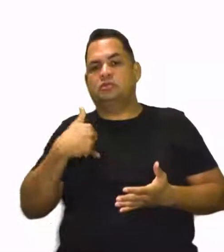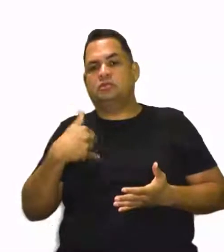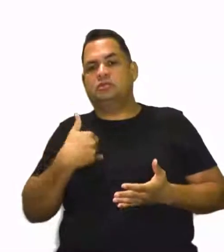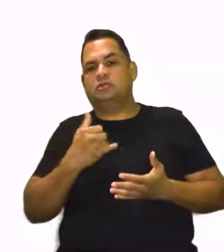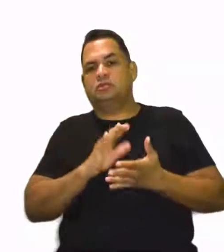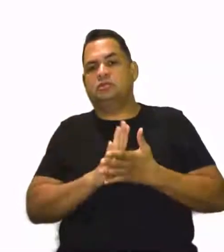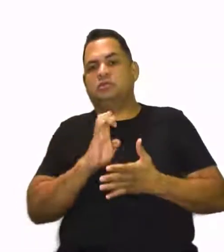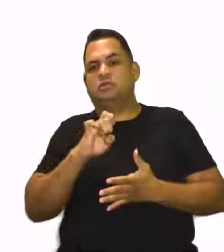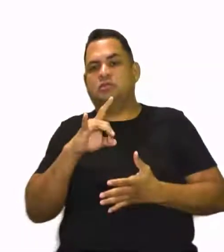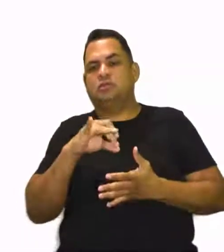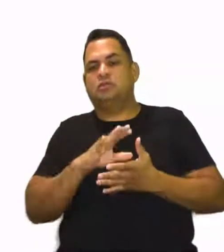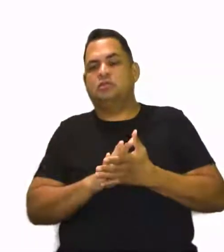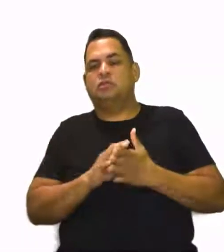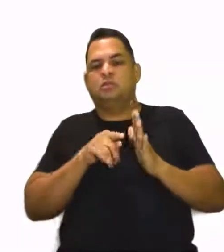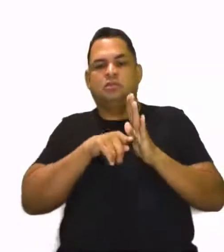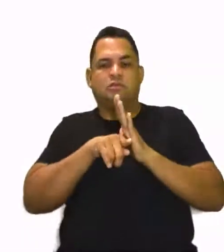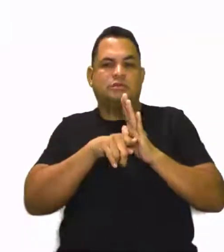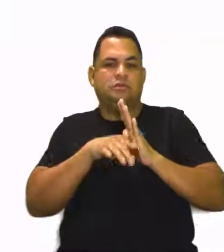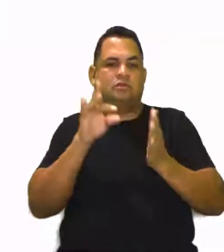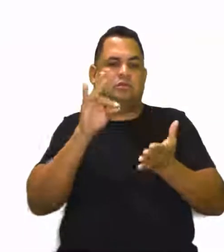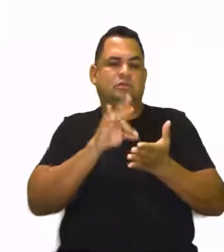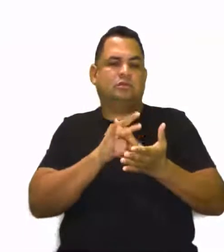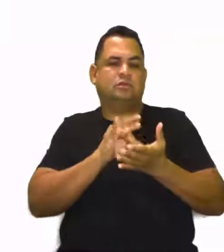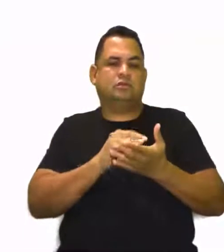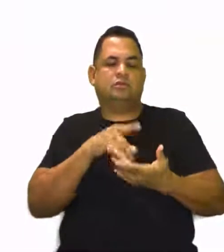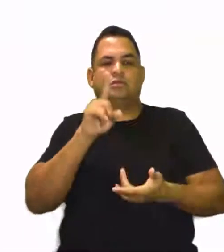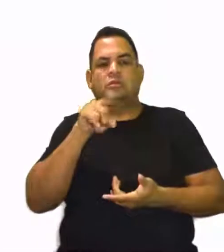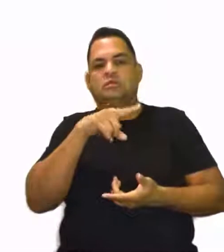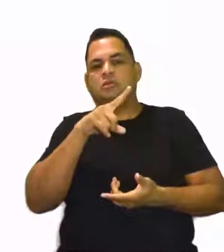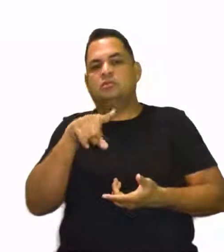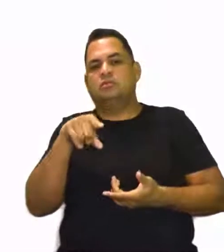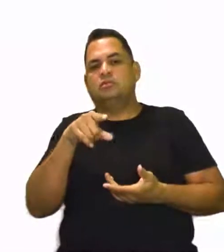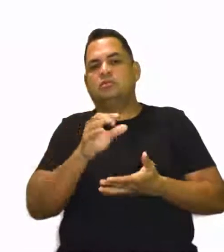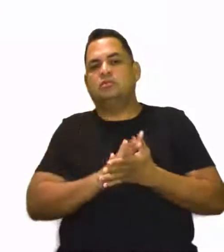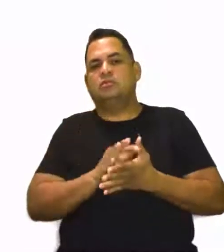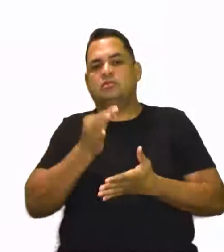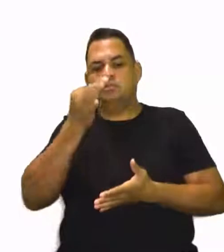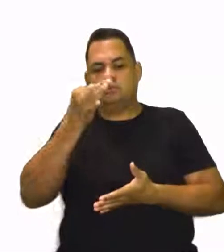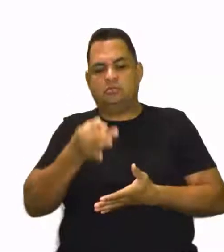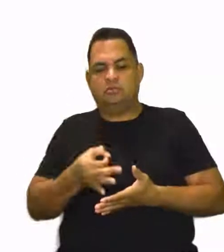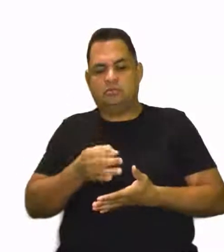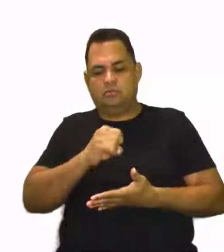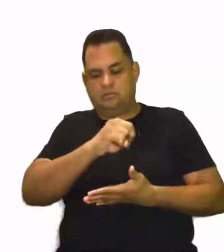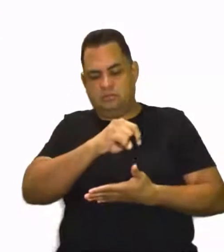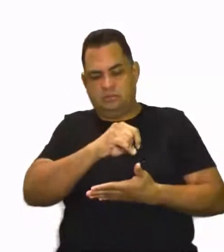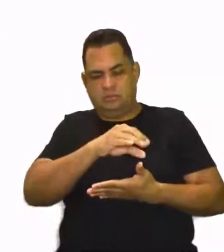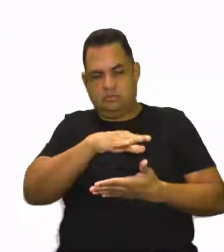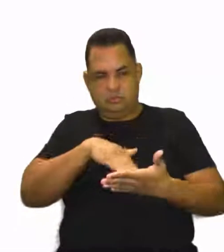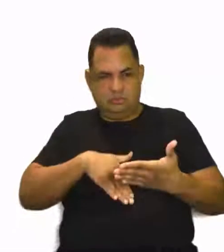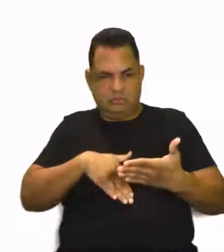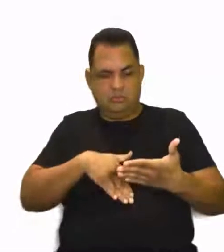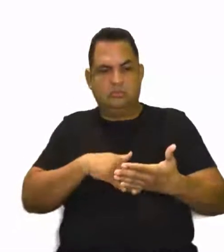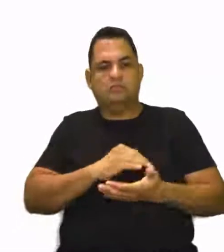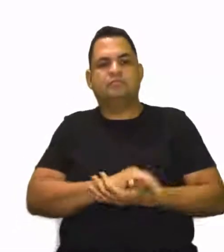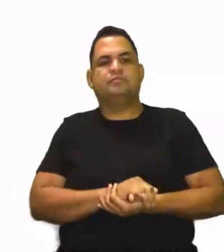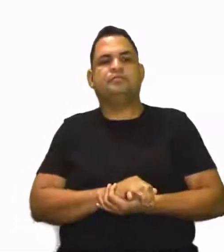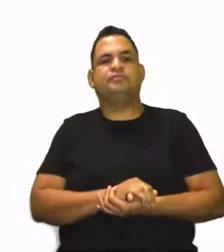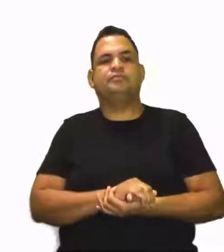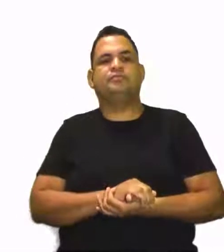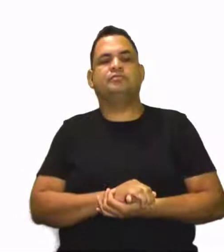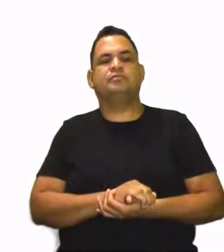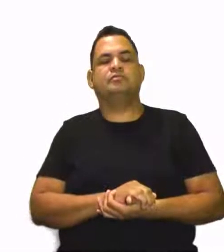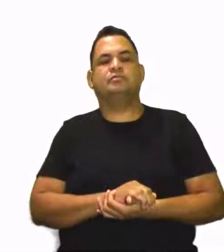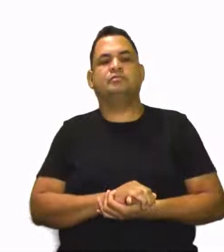e etnias, analise as afirmativas e assinale a alternativa correta. Então, vejam bem,